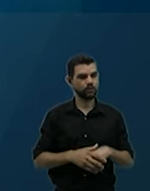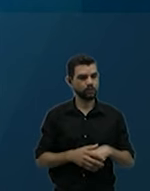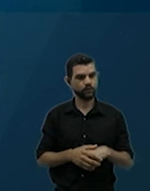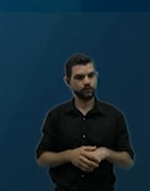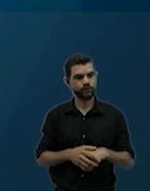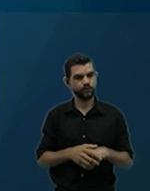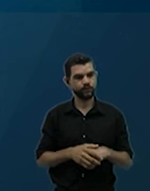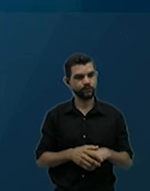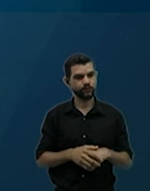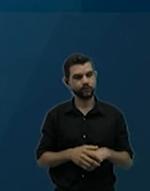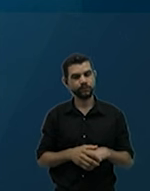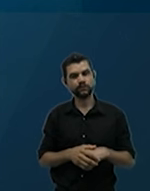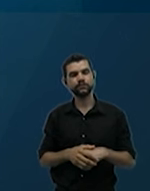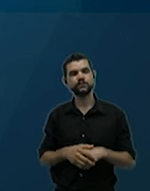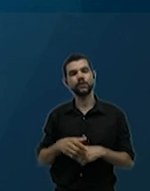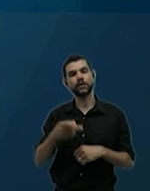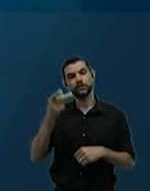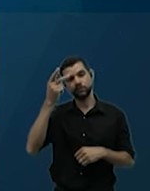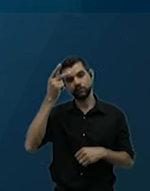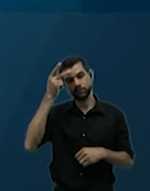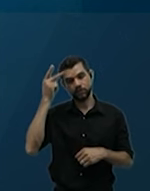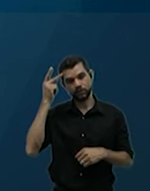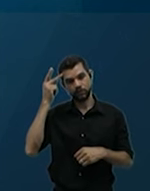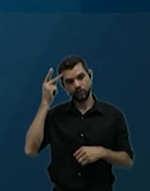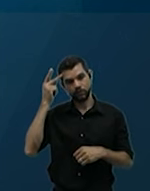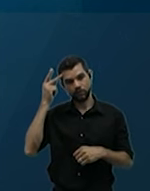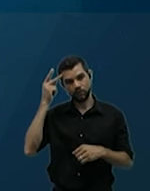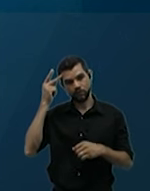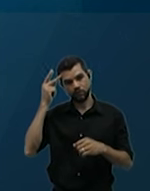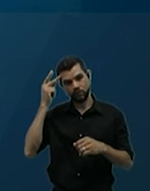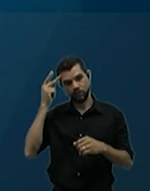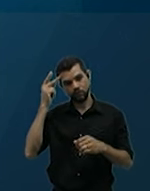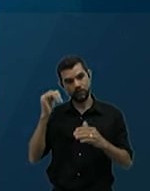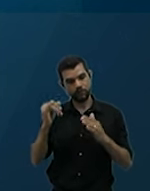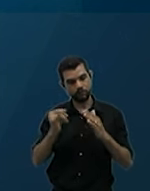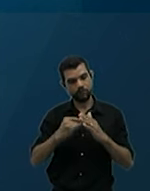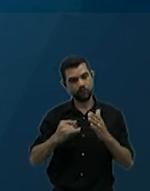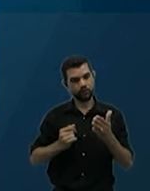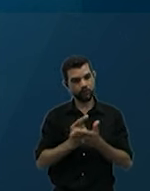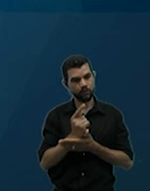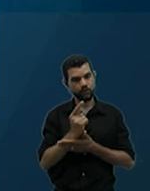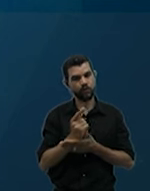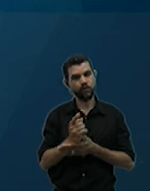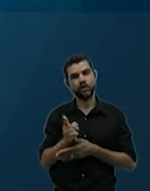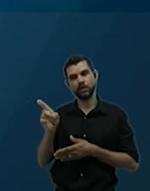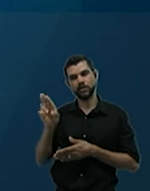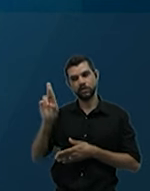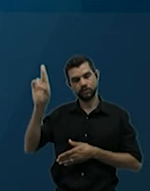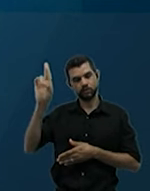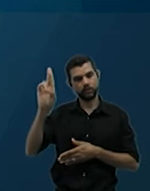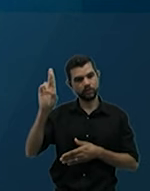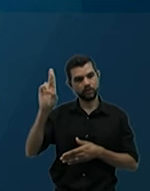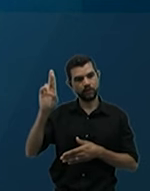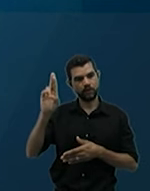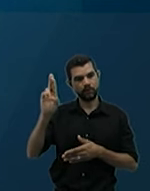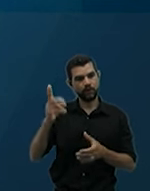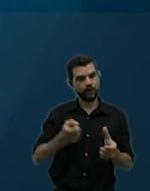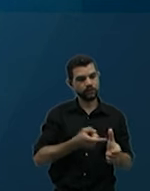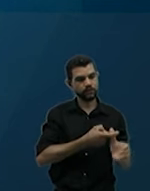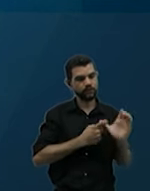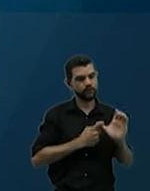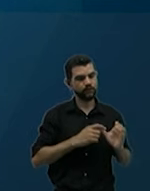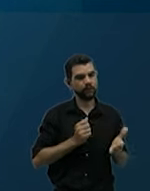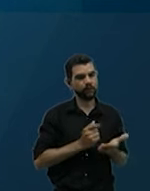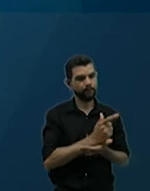o ônus pela quitação das dívidas fiscais pendentes. A partir de uma interpretação sistemática do ordenamento